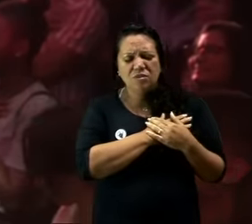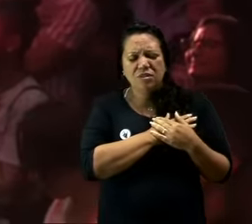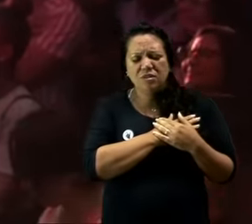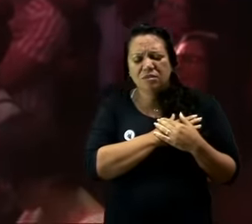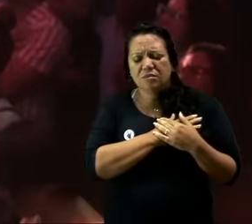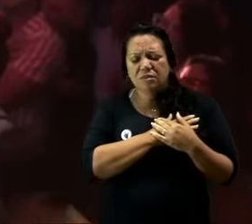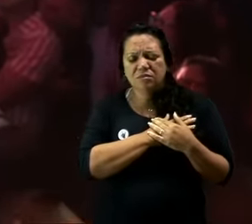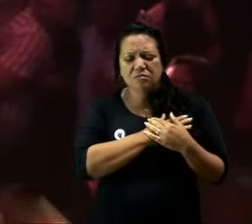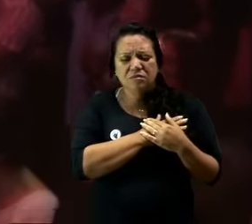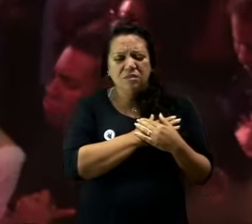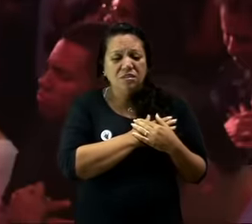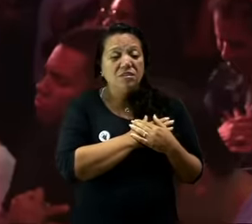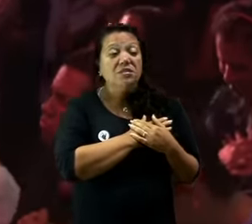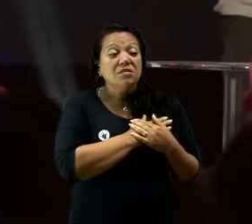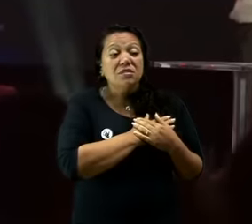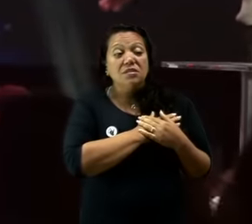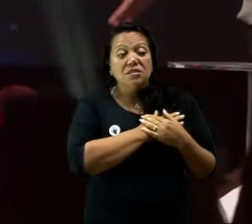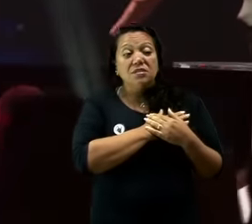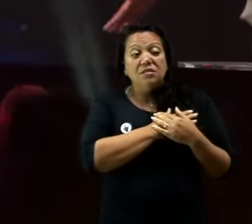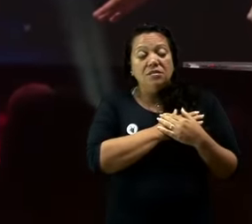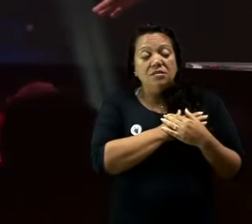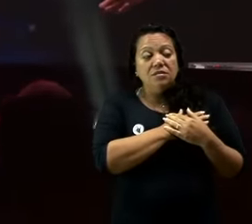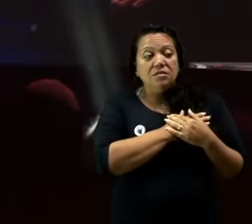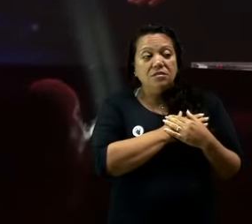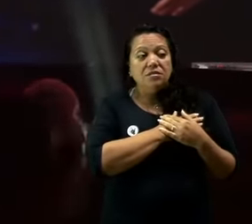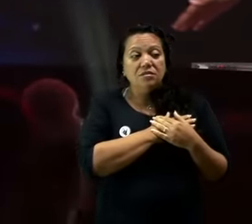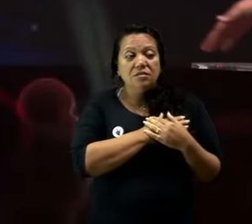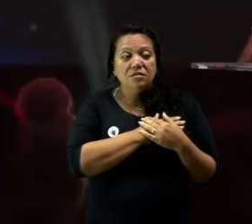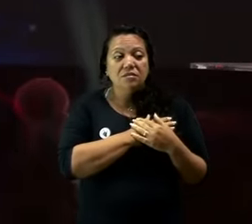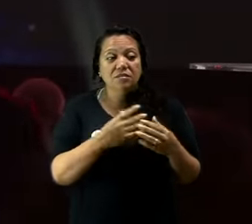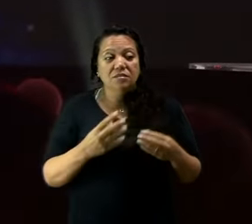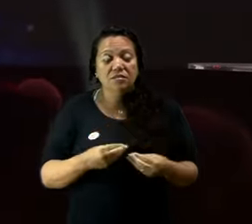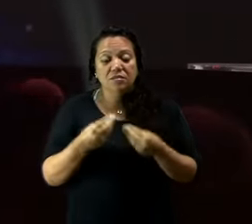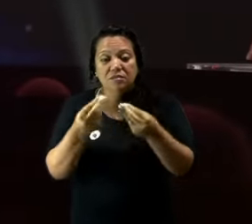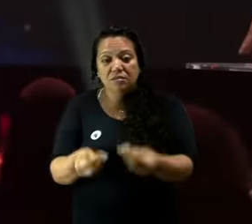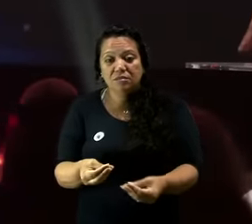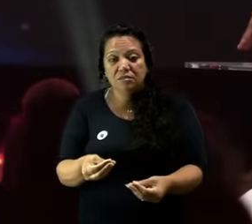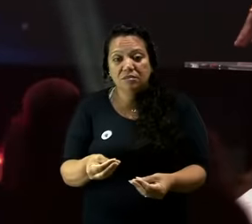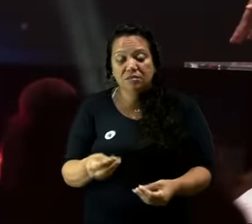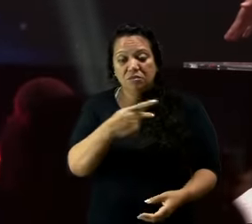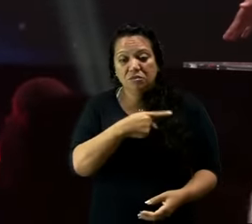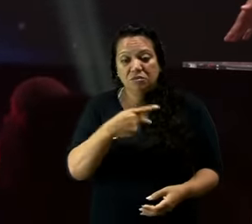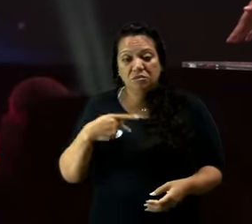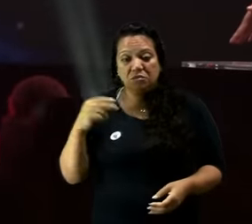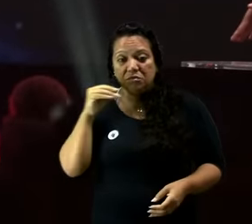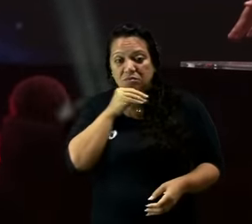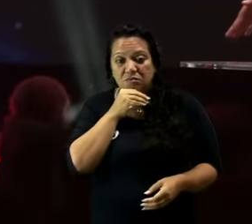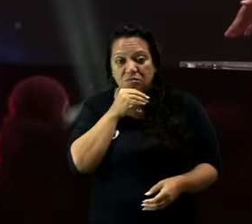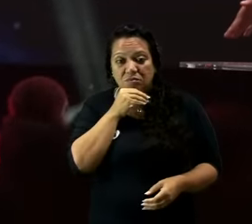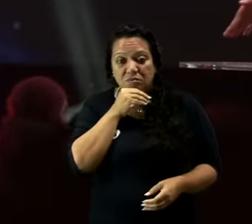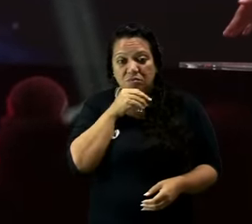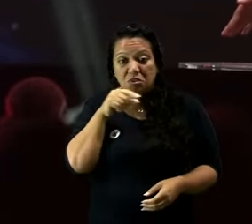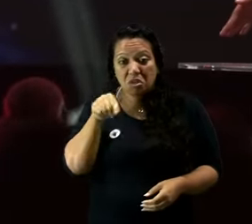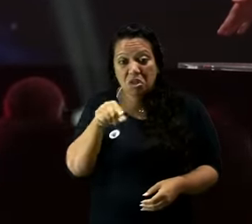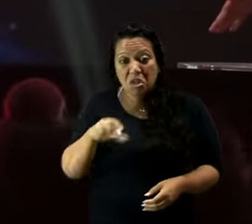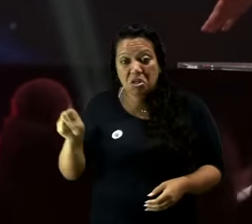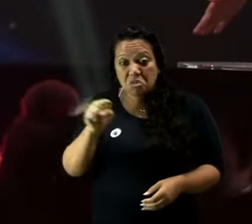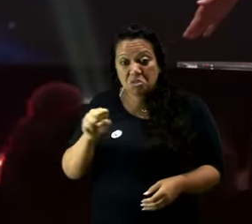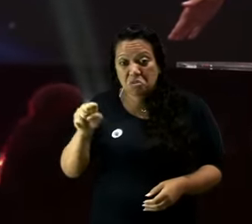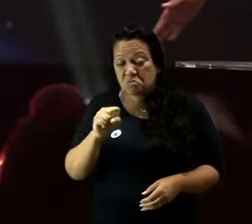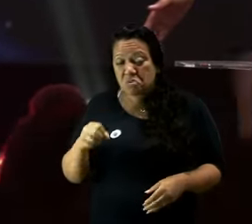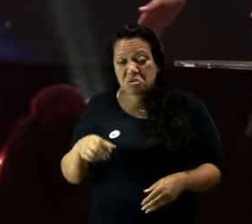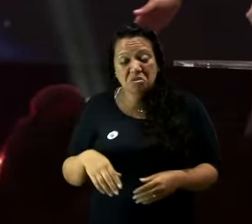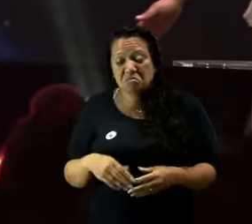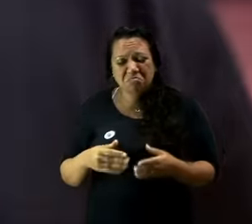A renúncia do pastor Felipe há 20 anos atrás, ele ainda era solteiro, não era casado ainda, não